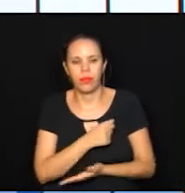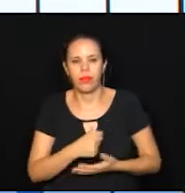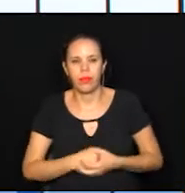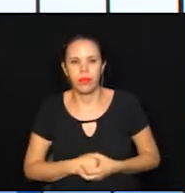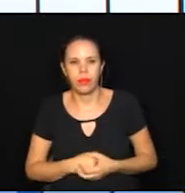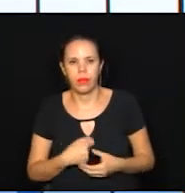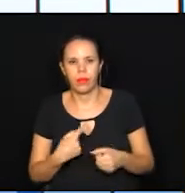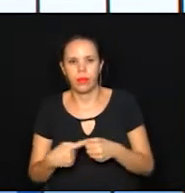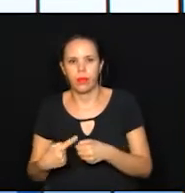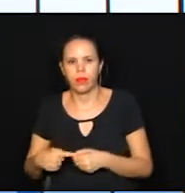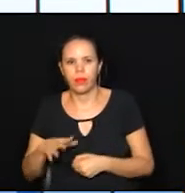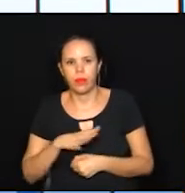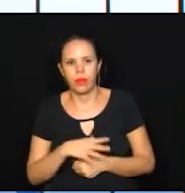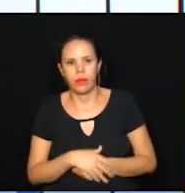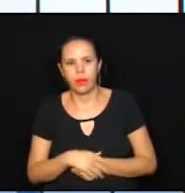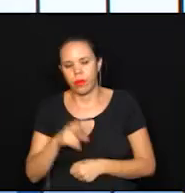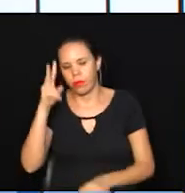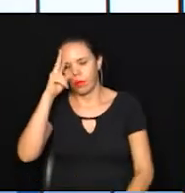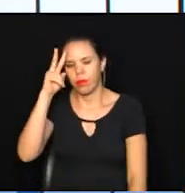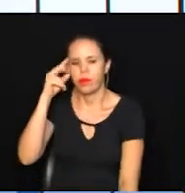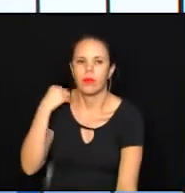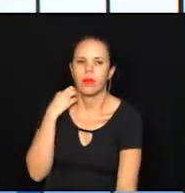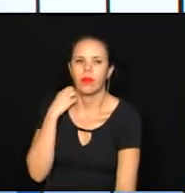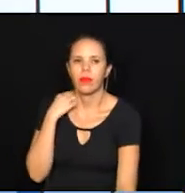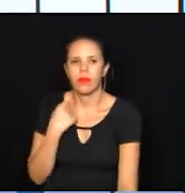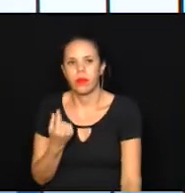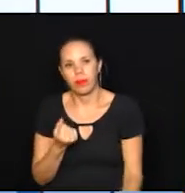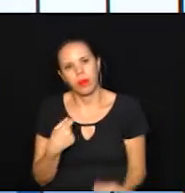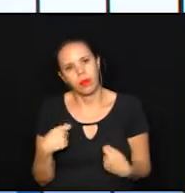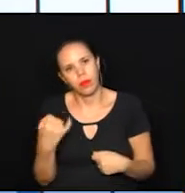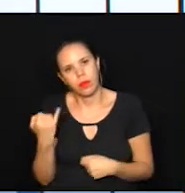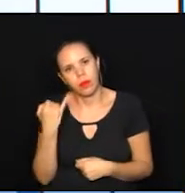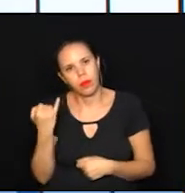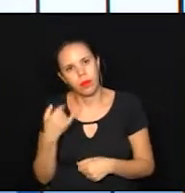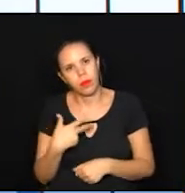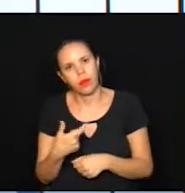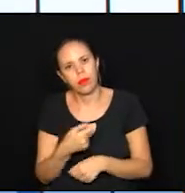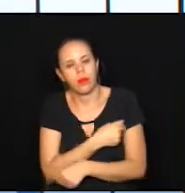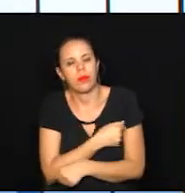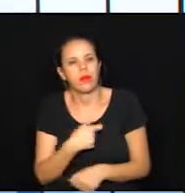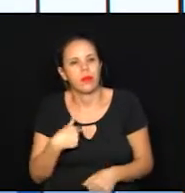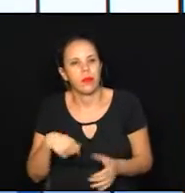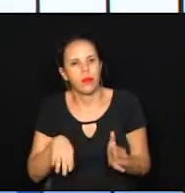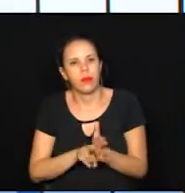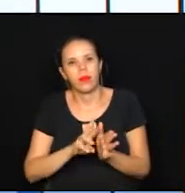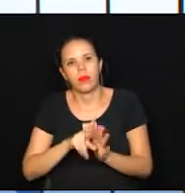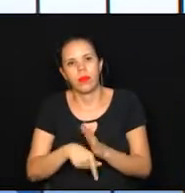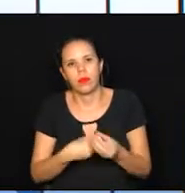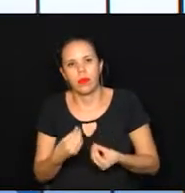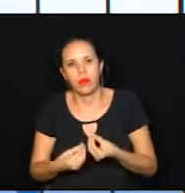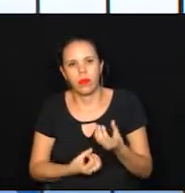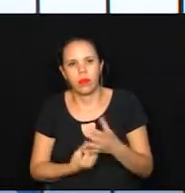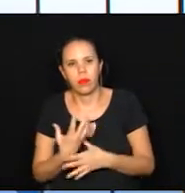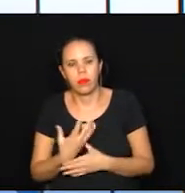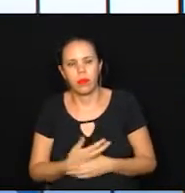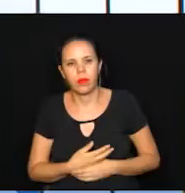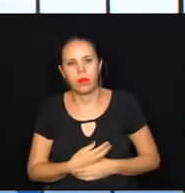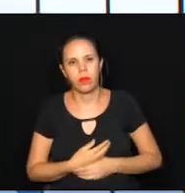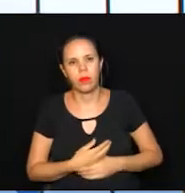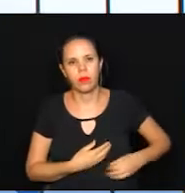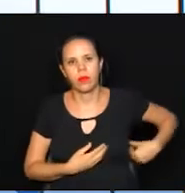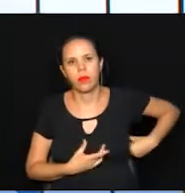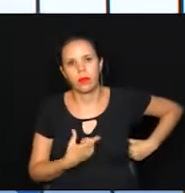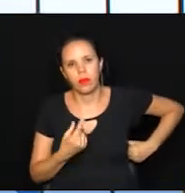do município. Lembrando que os recursos necessários para a compra dessas vacinas podem vir de diversas fontes, entre recursos